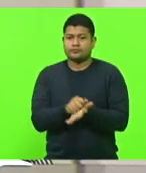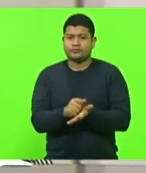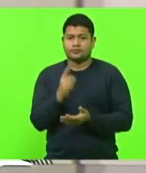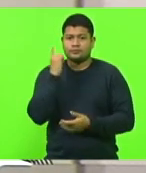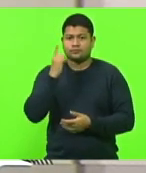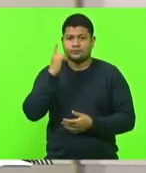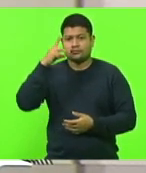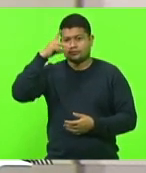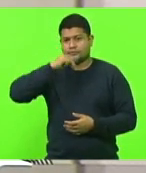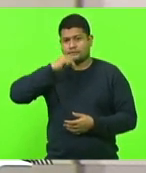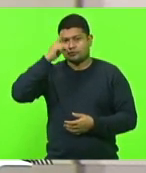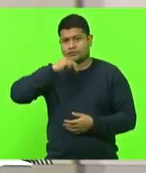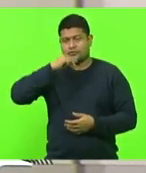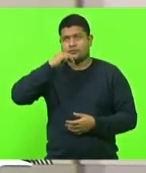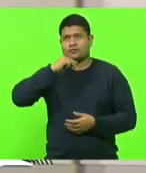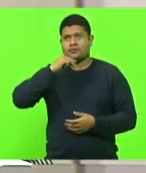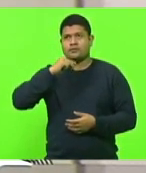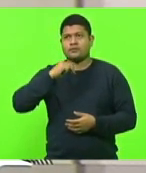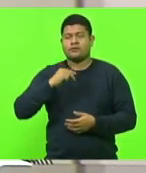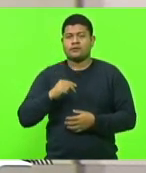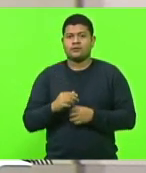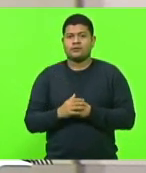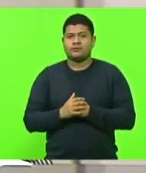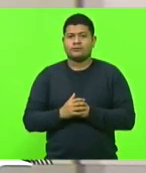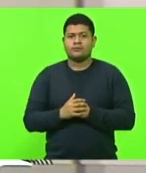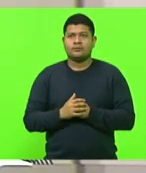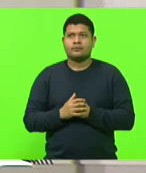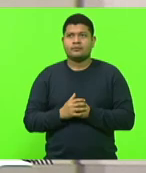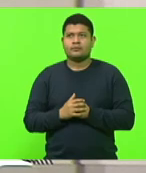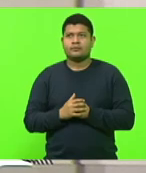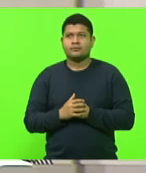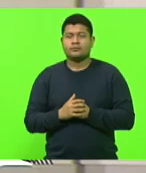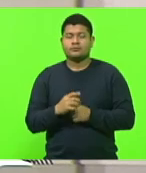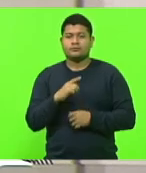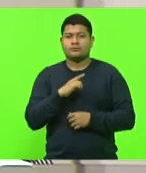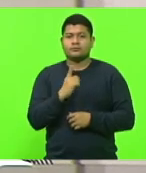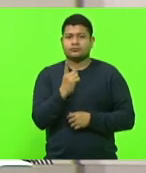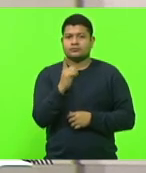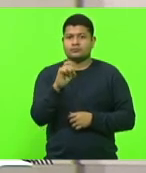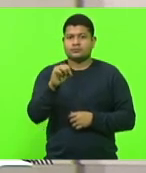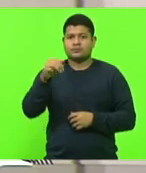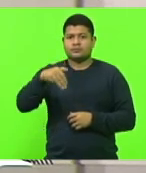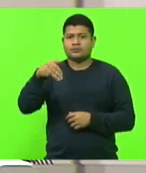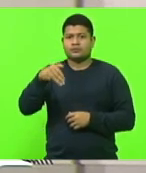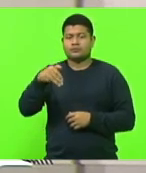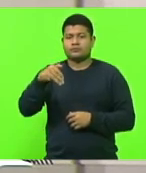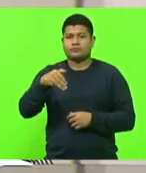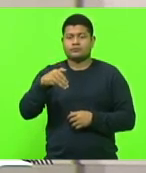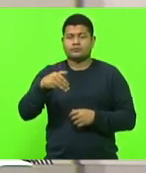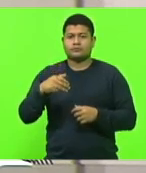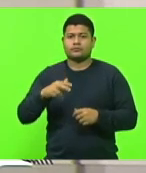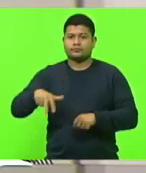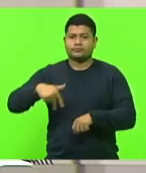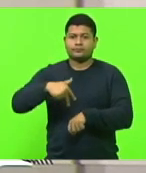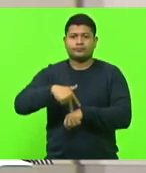Kennedy Nunes inscrito e Vossa Excelência será 10 minutos, deputado Kennedy Nunes.